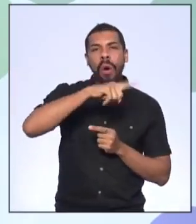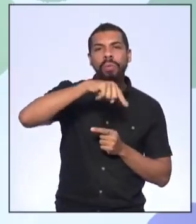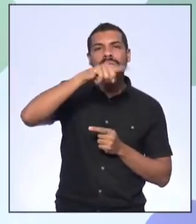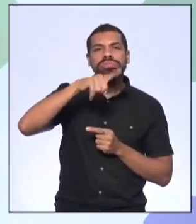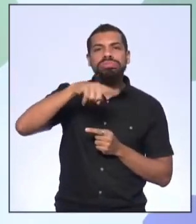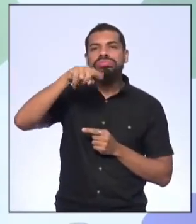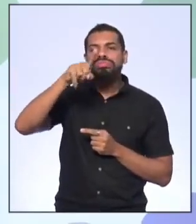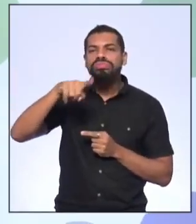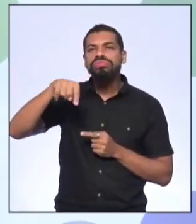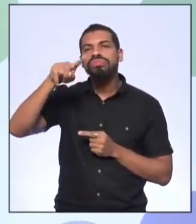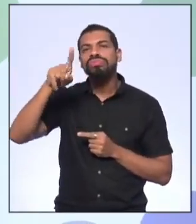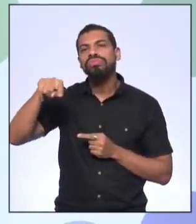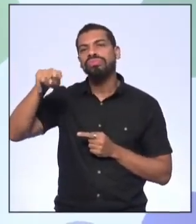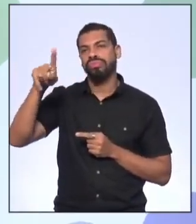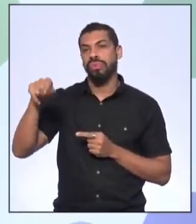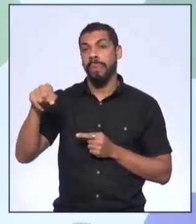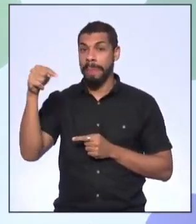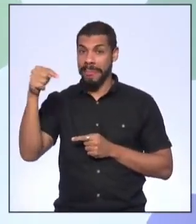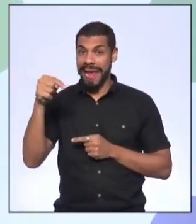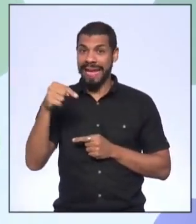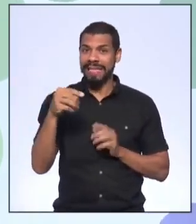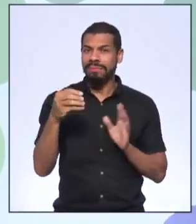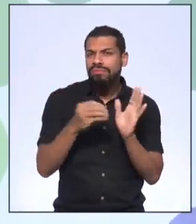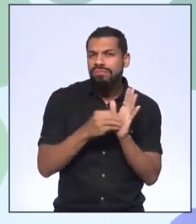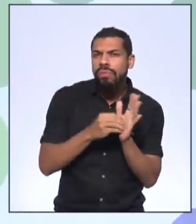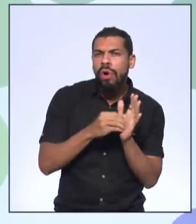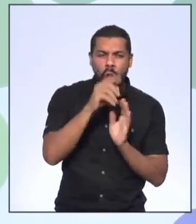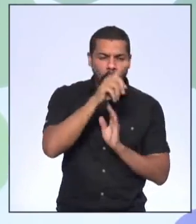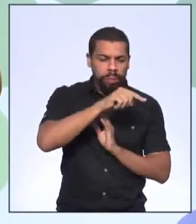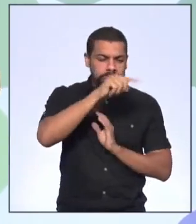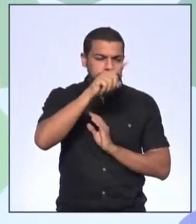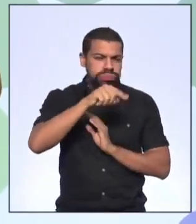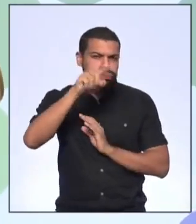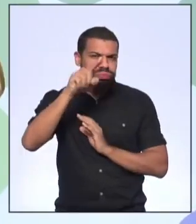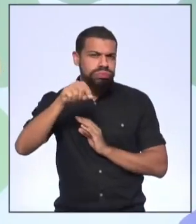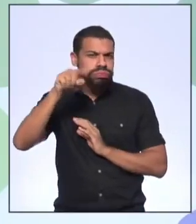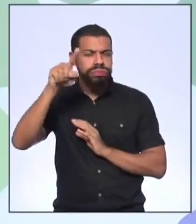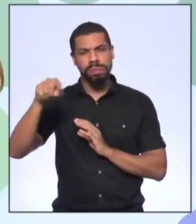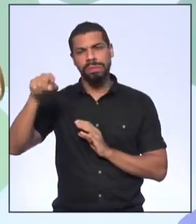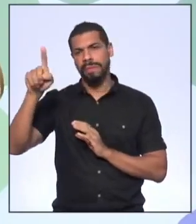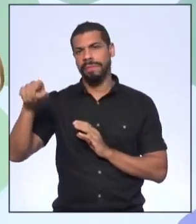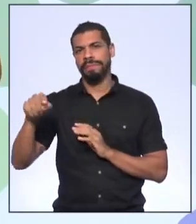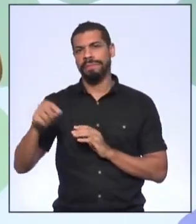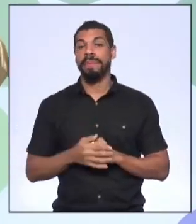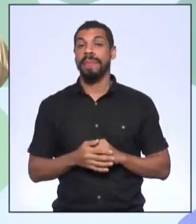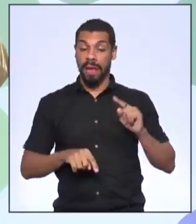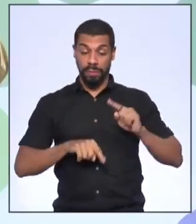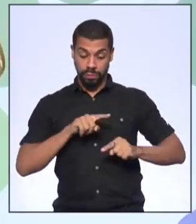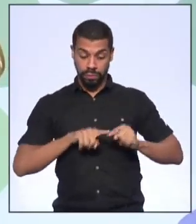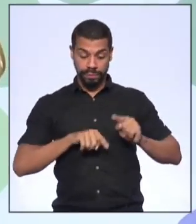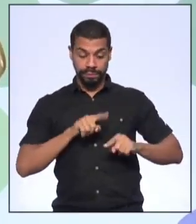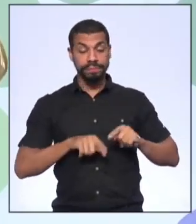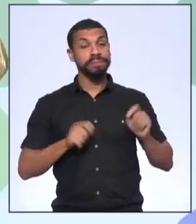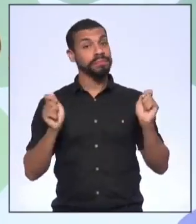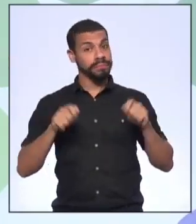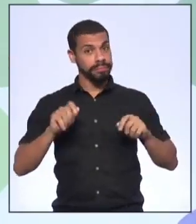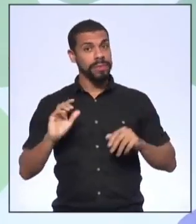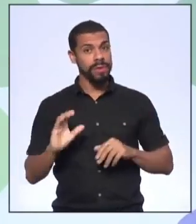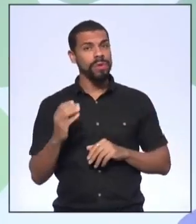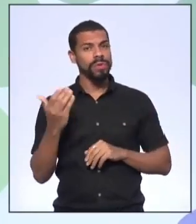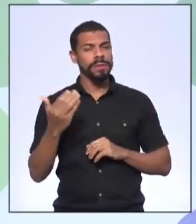já é vácuo ali. Então, esse tipo de ondas se locomove tanto em materiais como também no vácuo também, tá? No